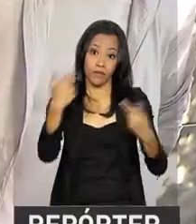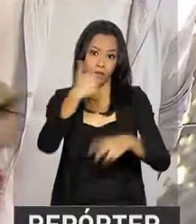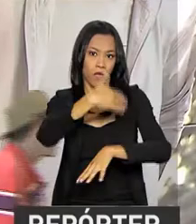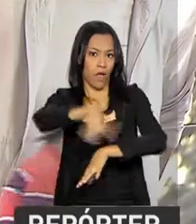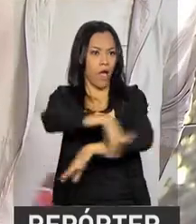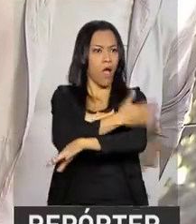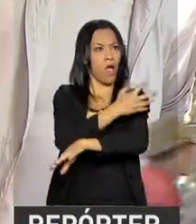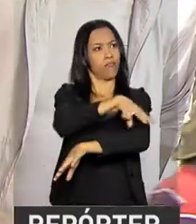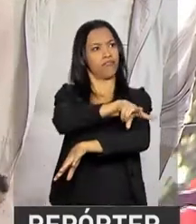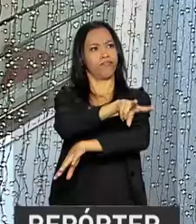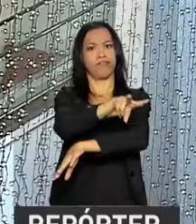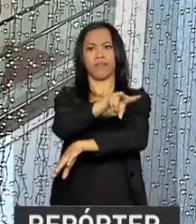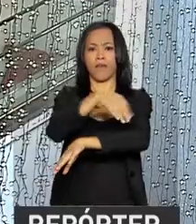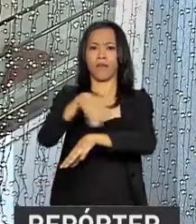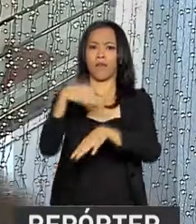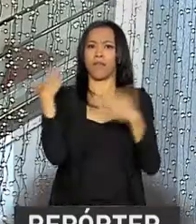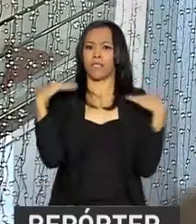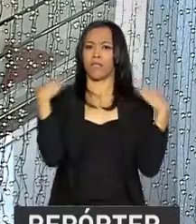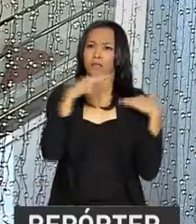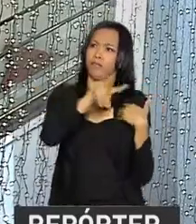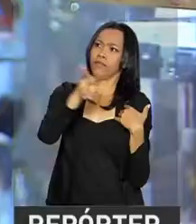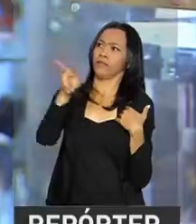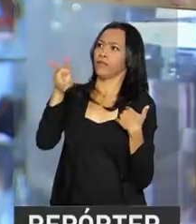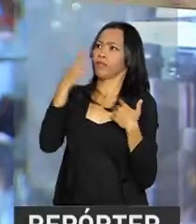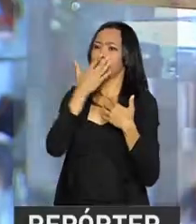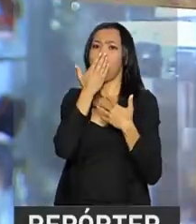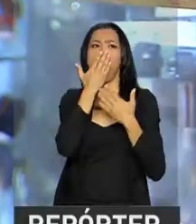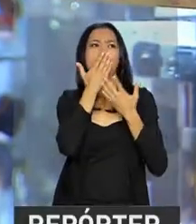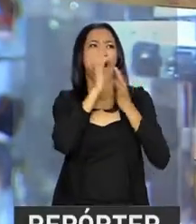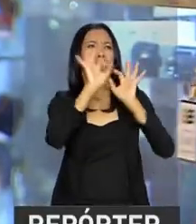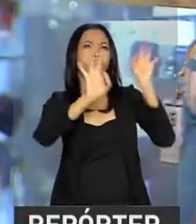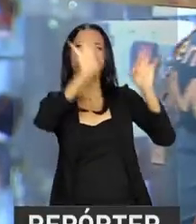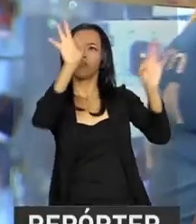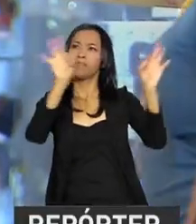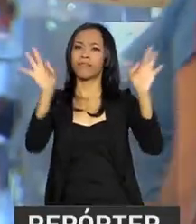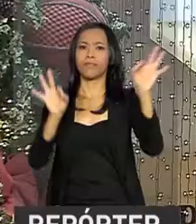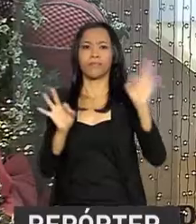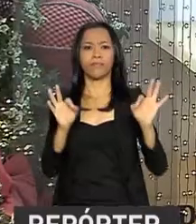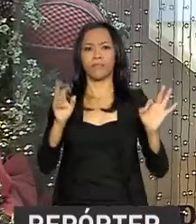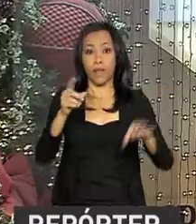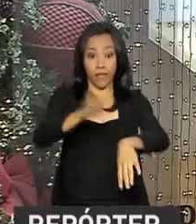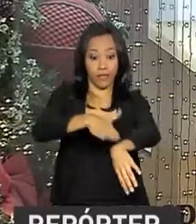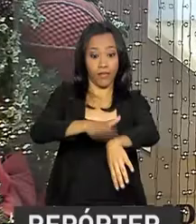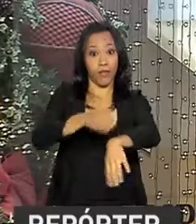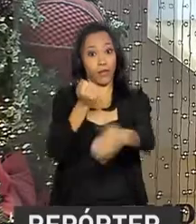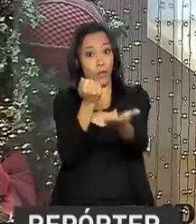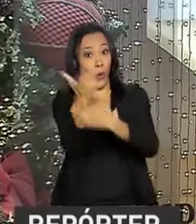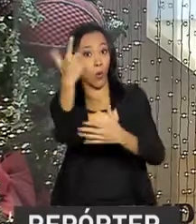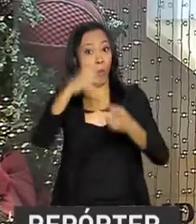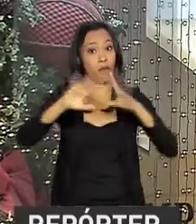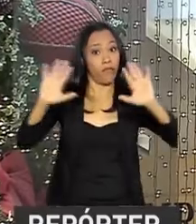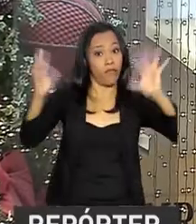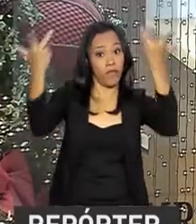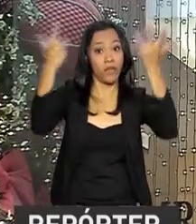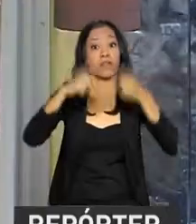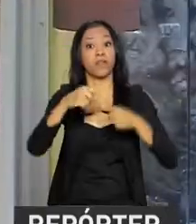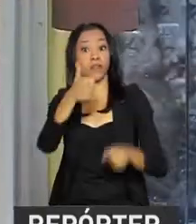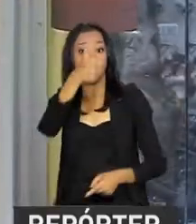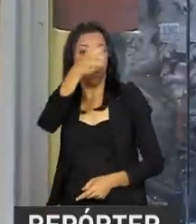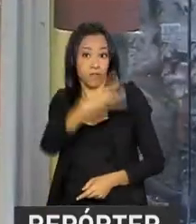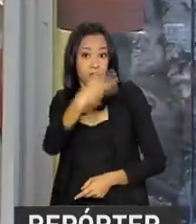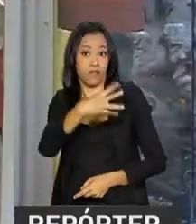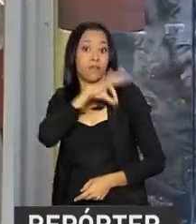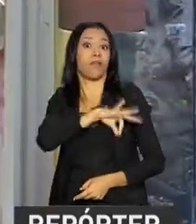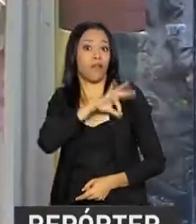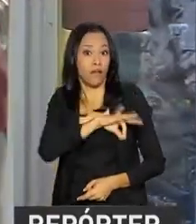tradicionais decorações de fim de ano começam a aparecer. É tempo de festas, compras e 13º salário na conta.